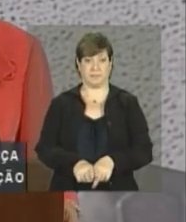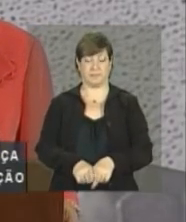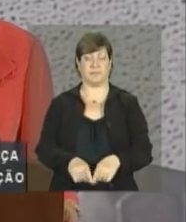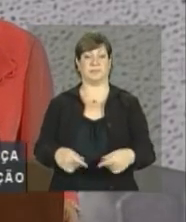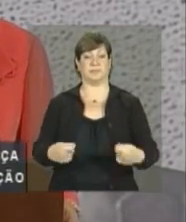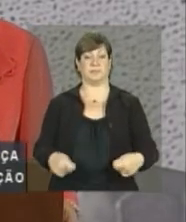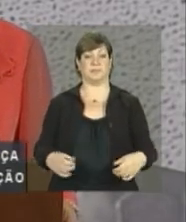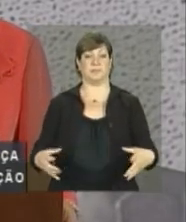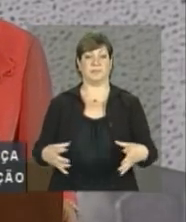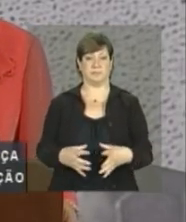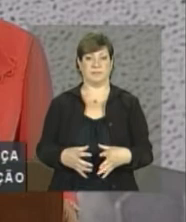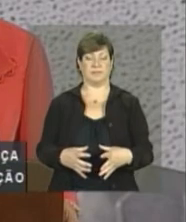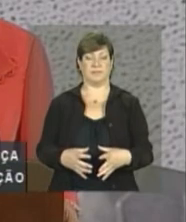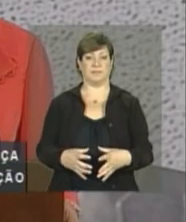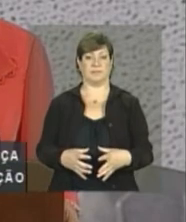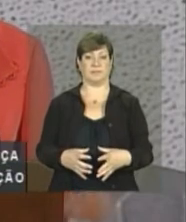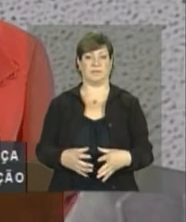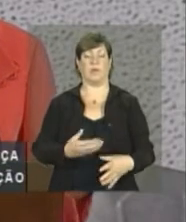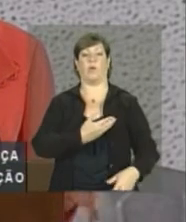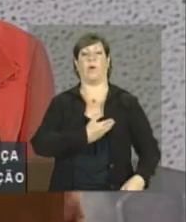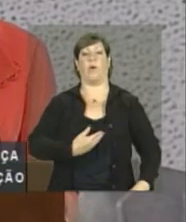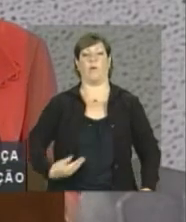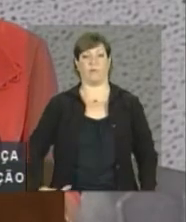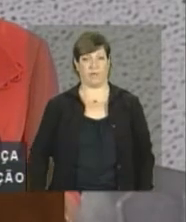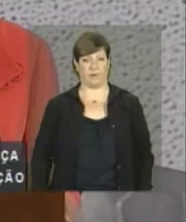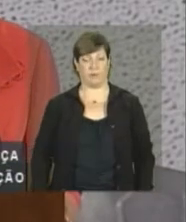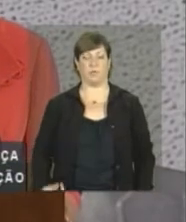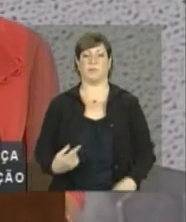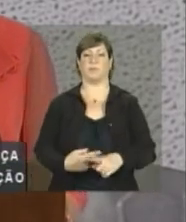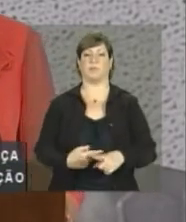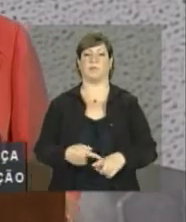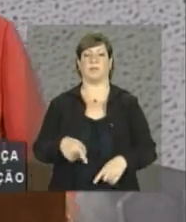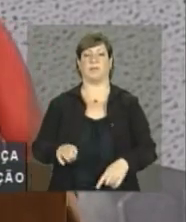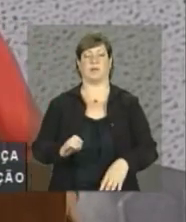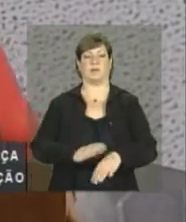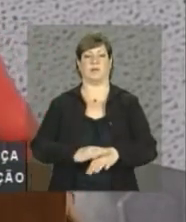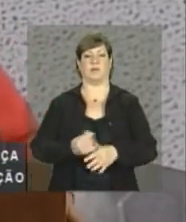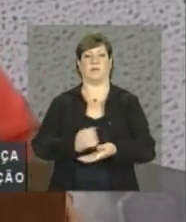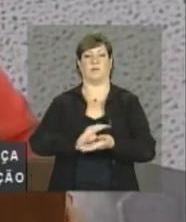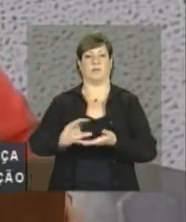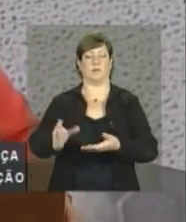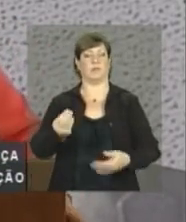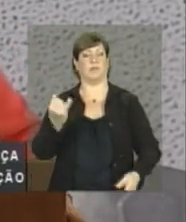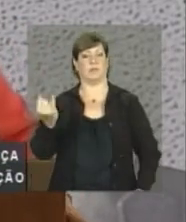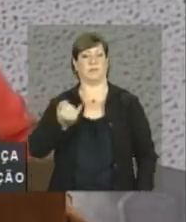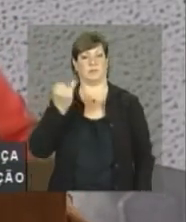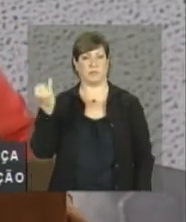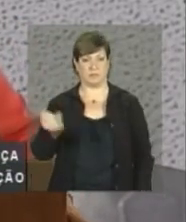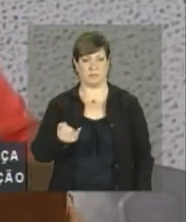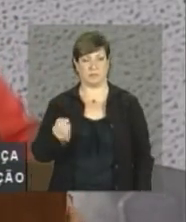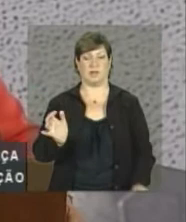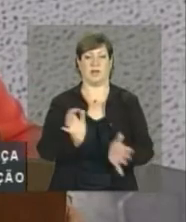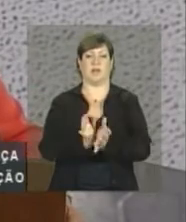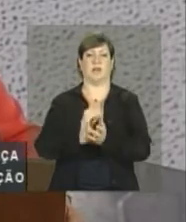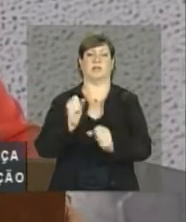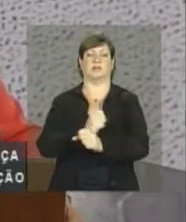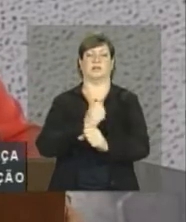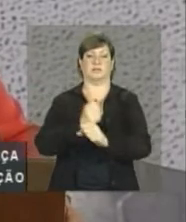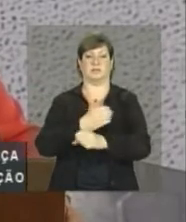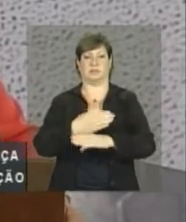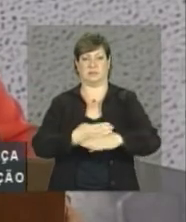também, o governo, que é um investidor significativo na área da construção civil.